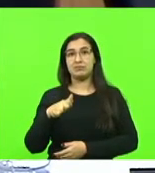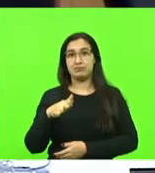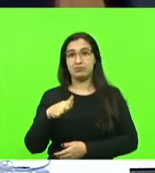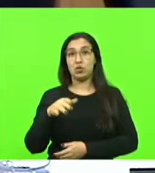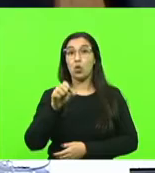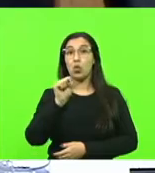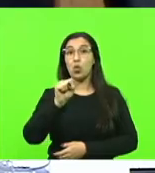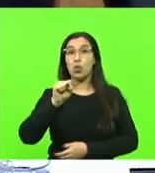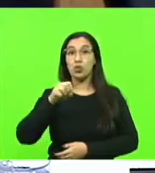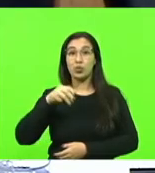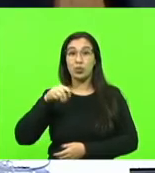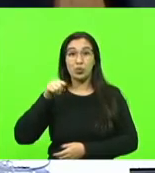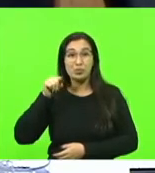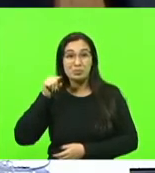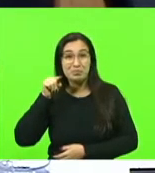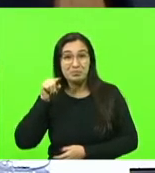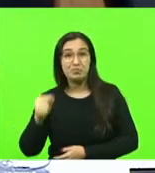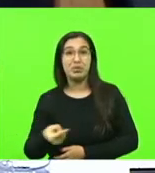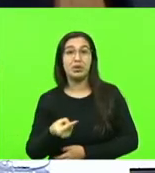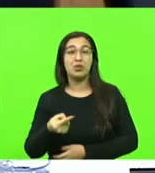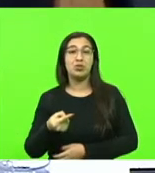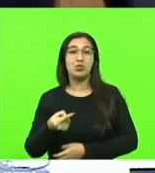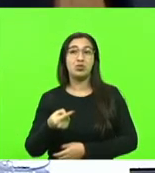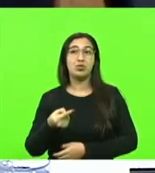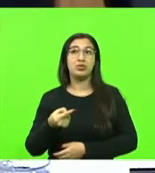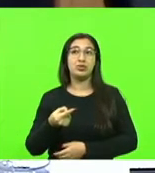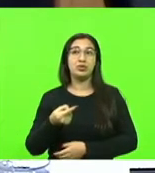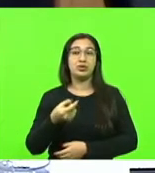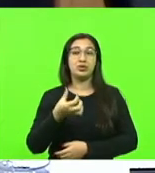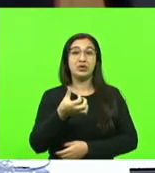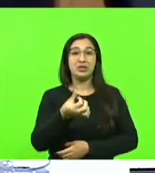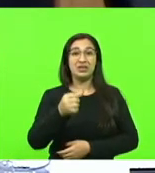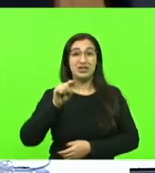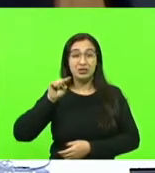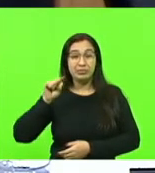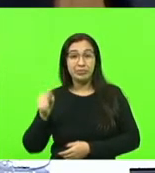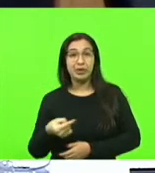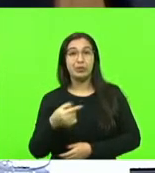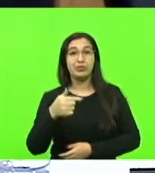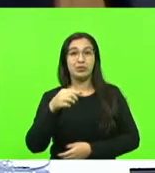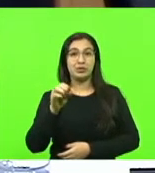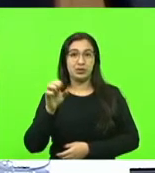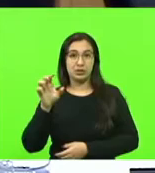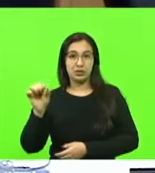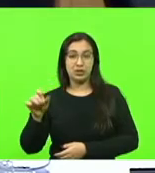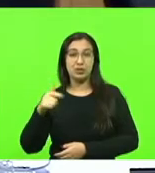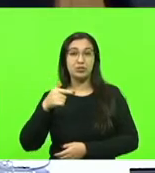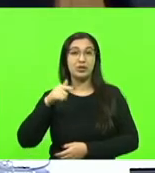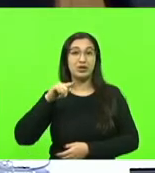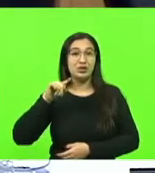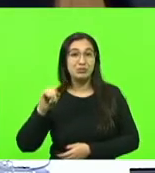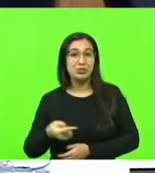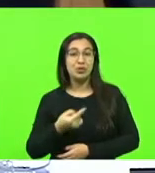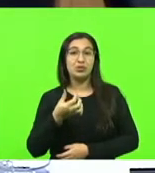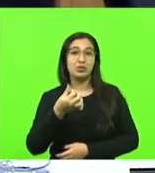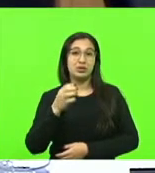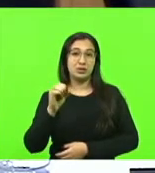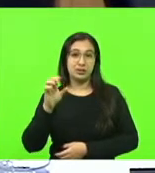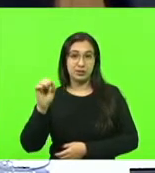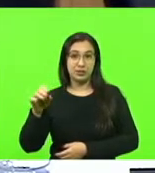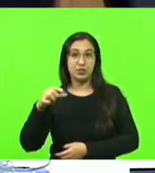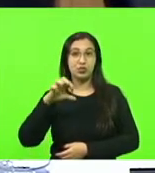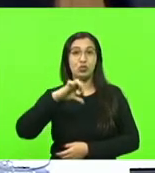8 milhões, 8 milhões e 100 mil, 6 milhões e 700, 7 milhões e 500, 9 milhões e